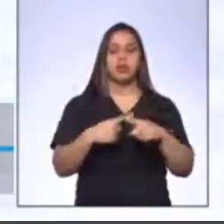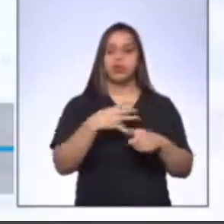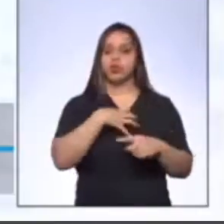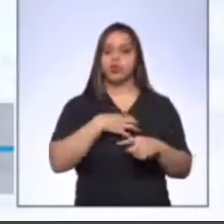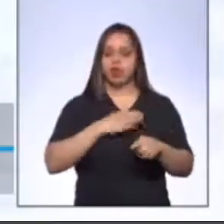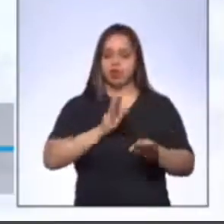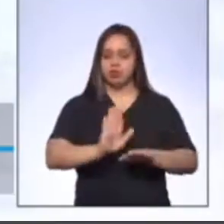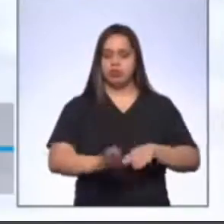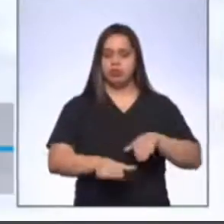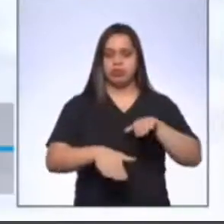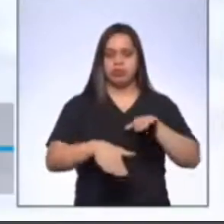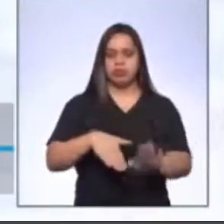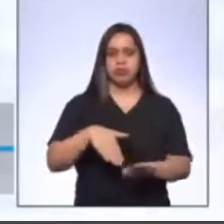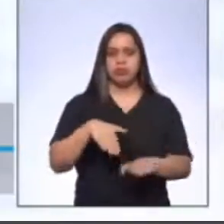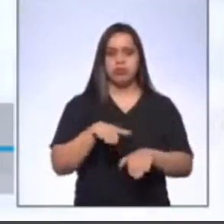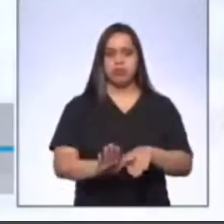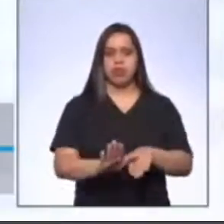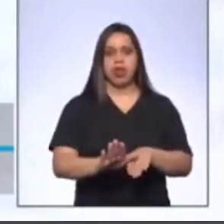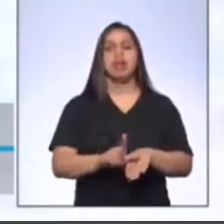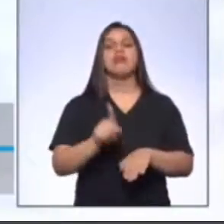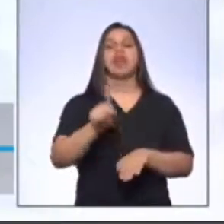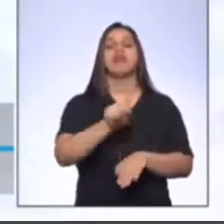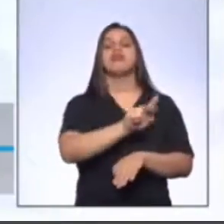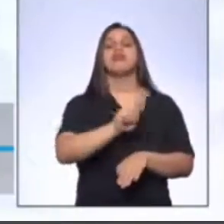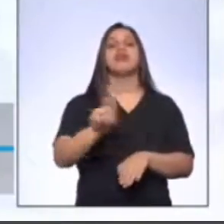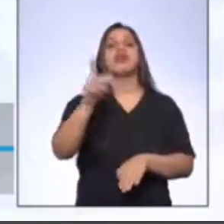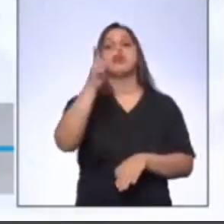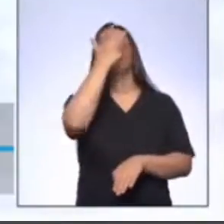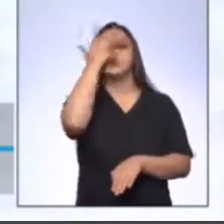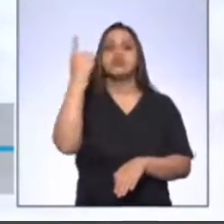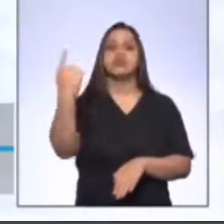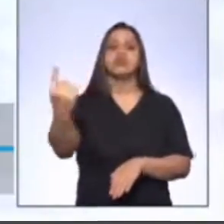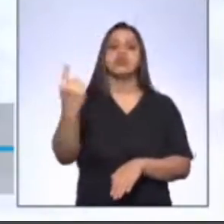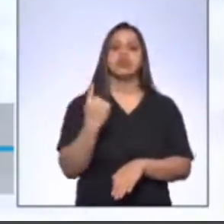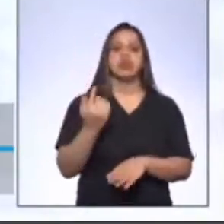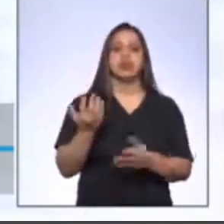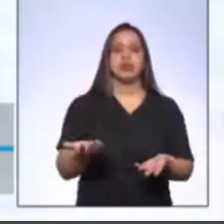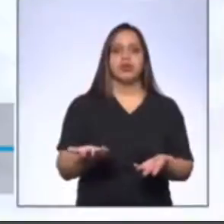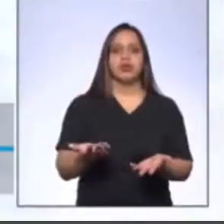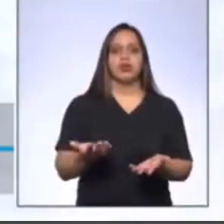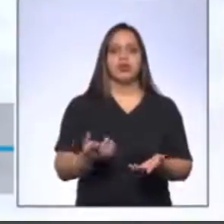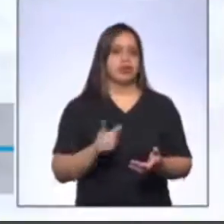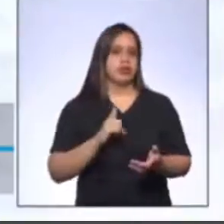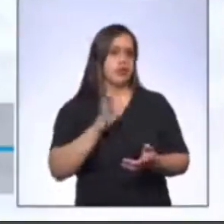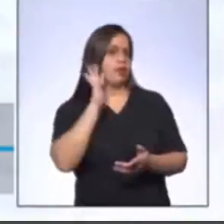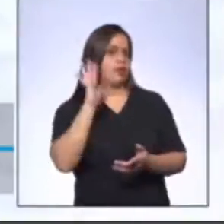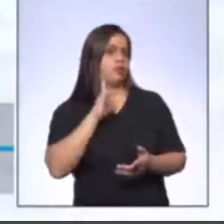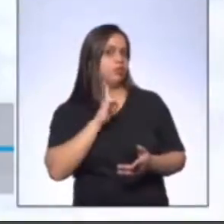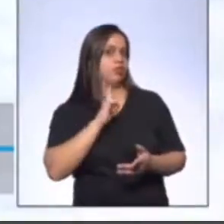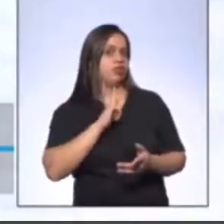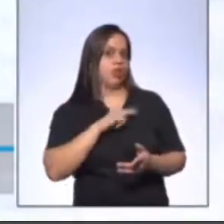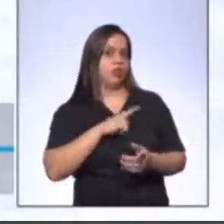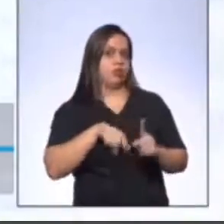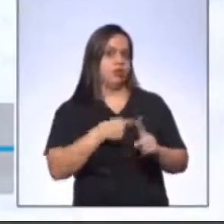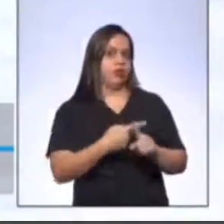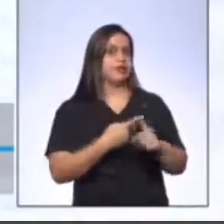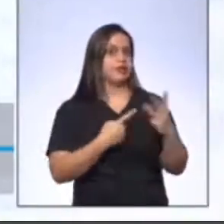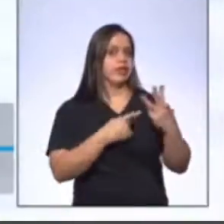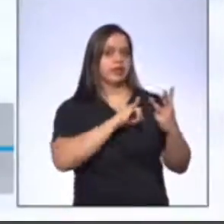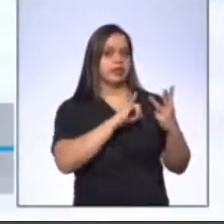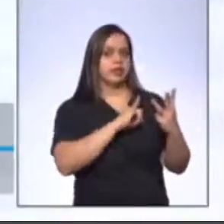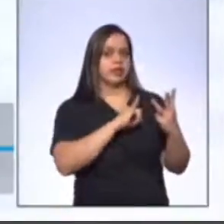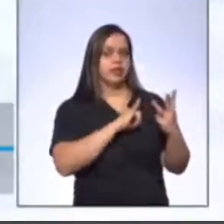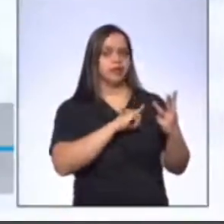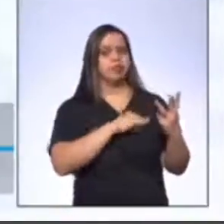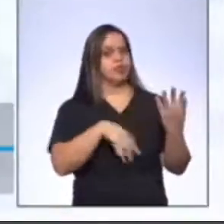pisar no chão ela já falava o nome né eu tenho imagina eu tenho mais três irmãos é o mais sapeca que o outro então